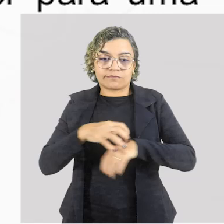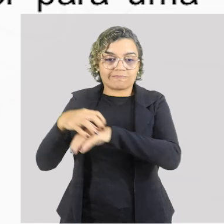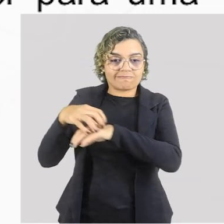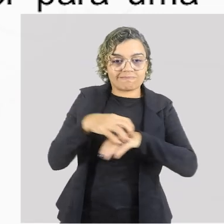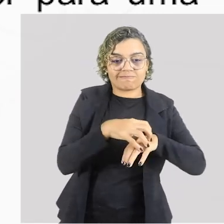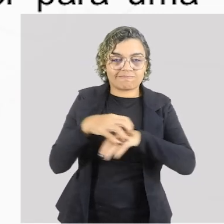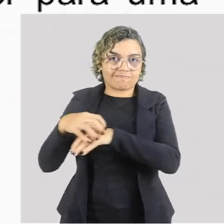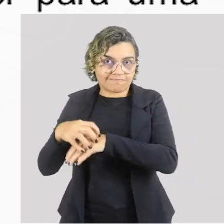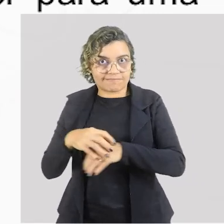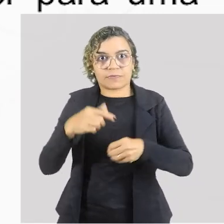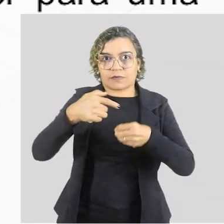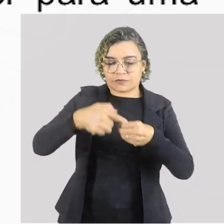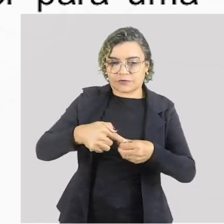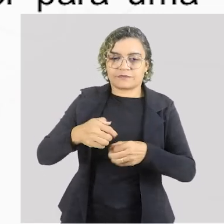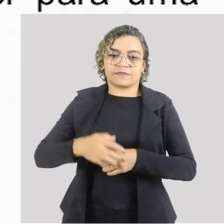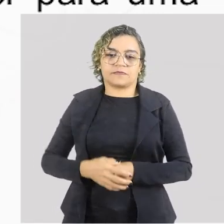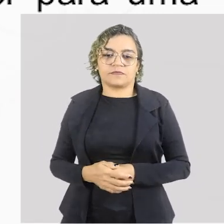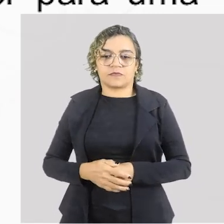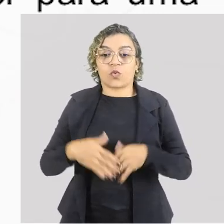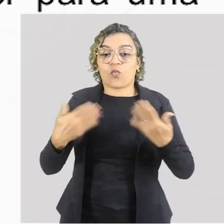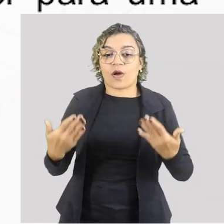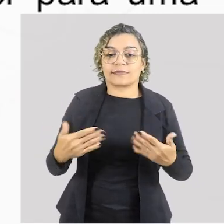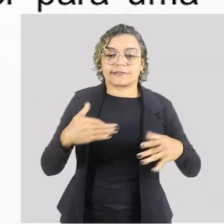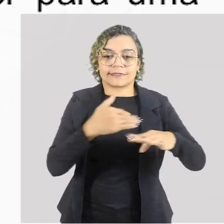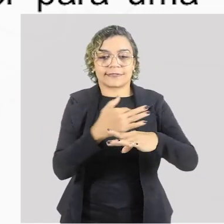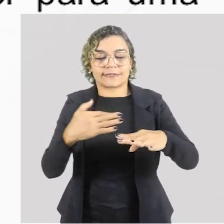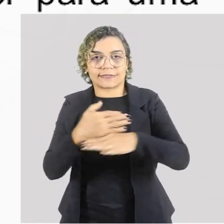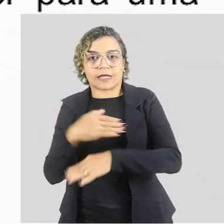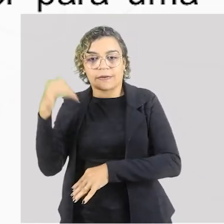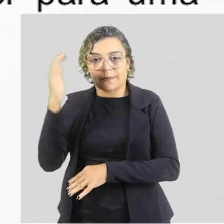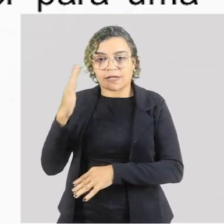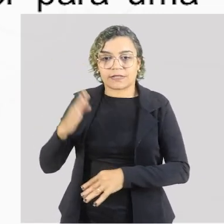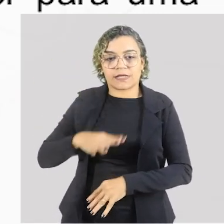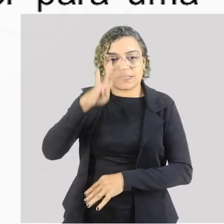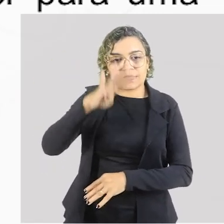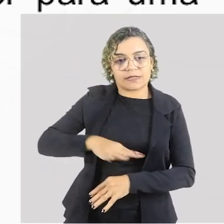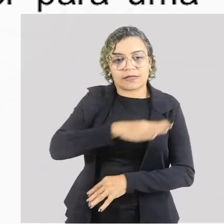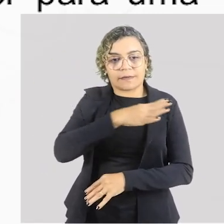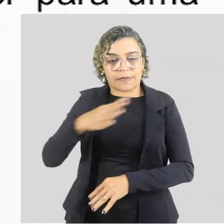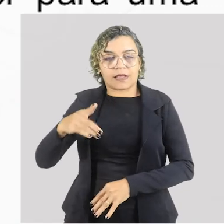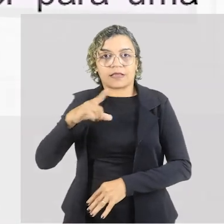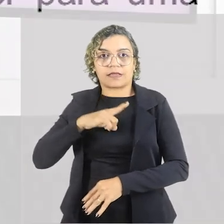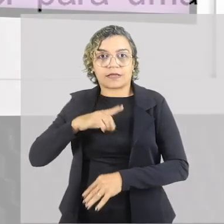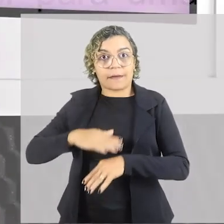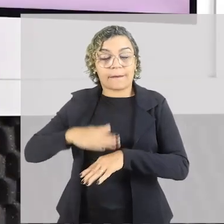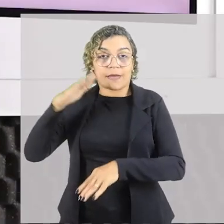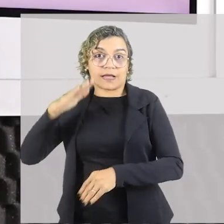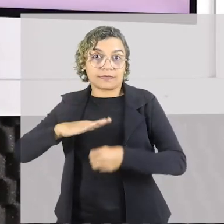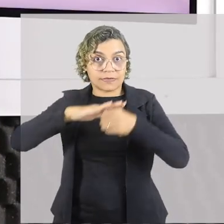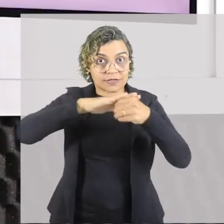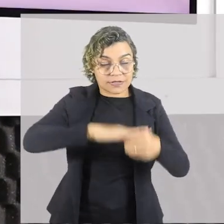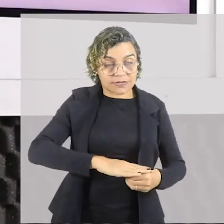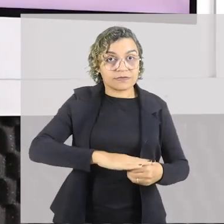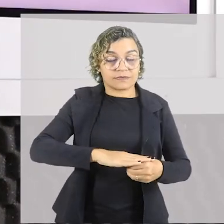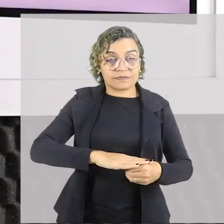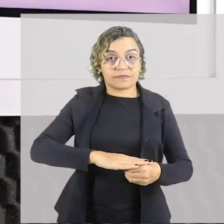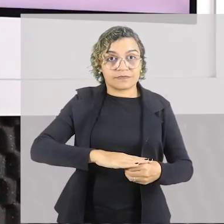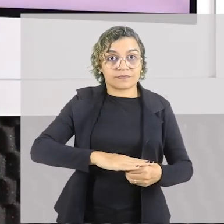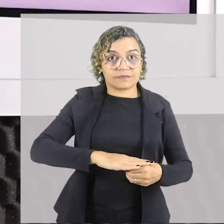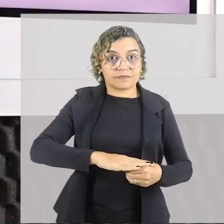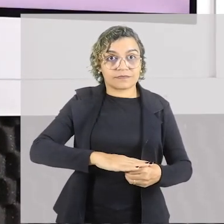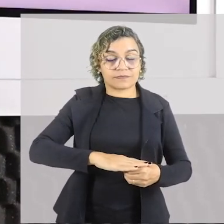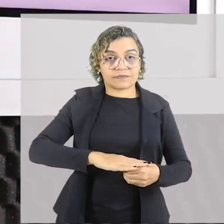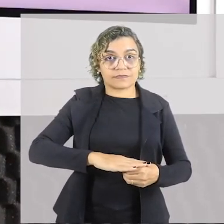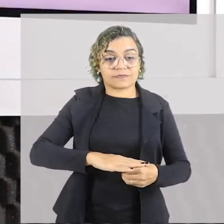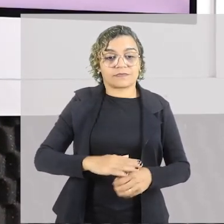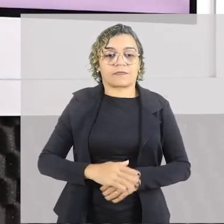combustível. Quais cidades brasileiras apresentadas na tabela devem possuir a maior pressão de vapor para a mesma amostra de